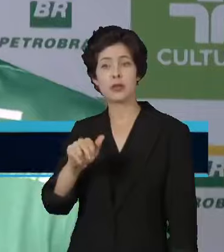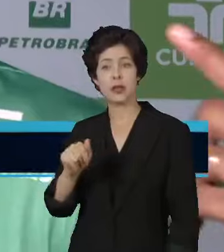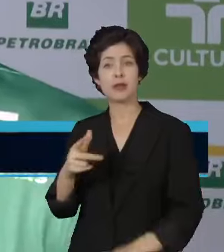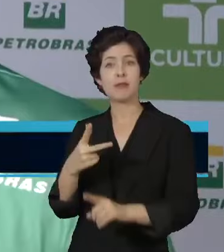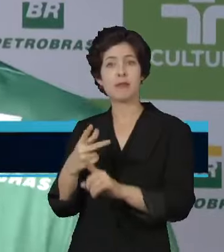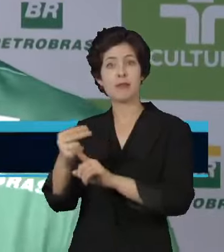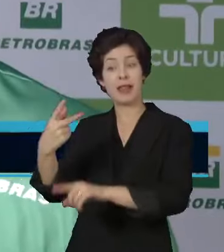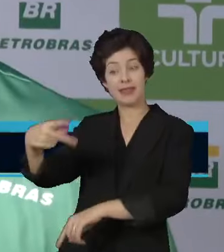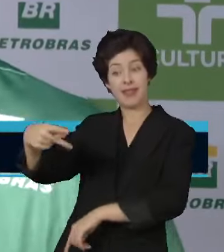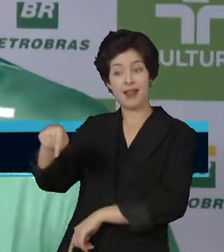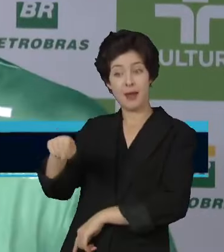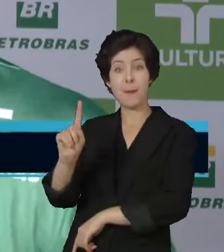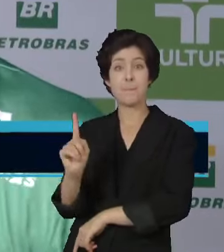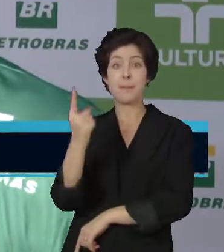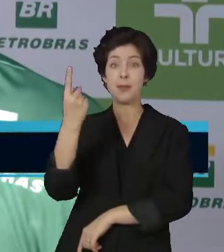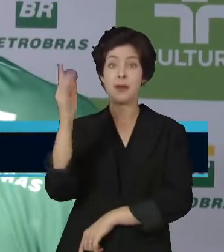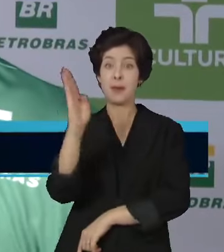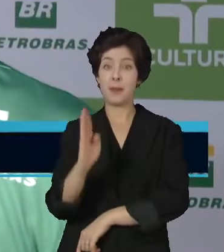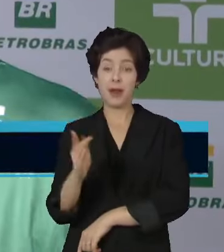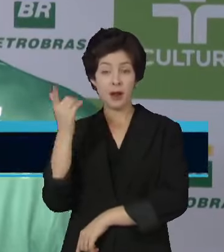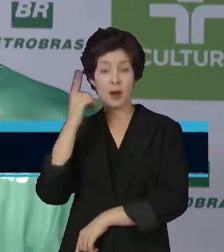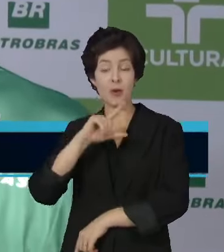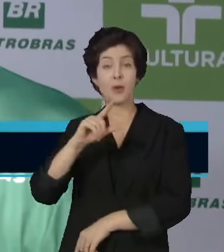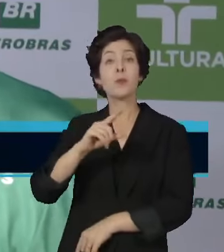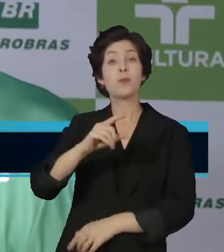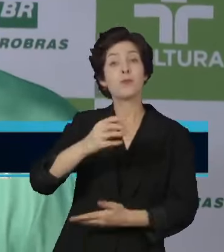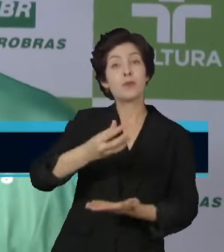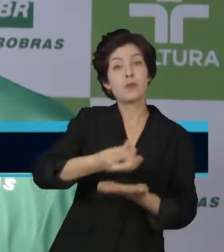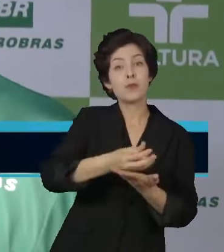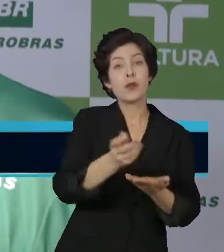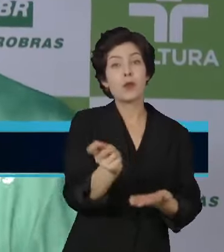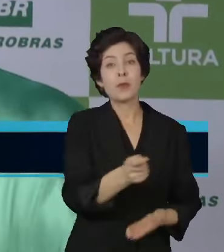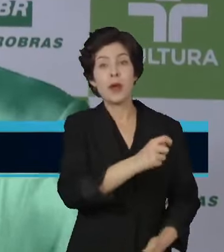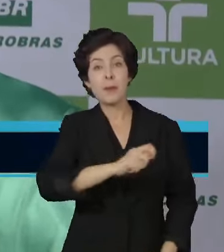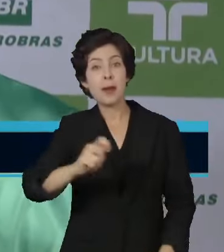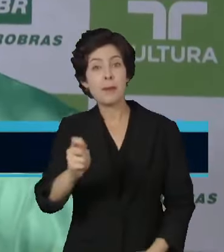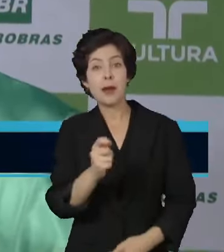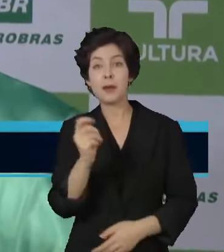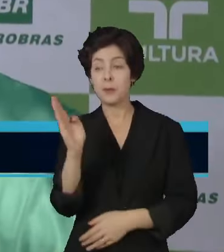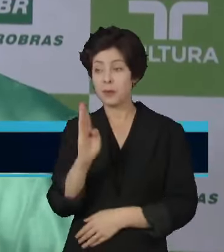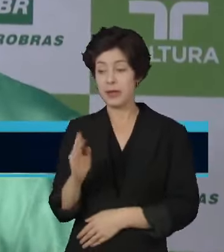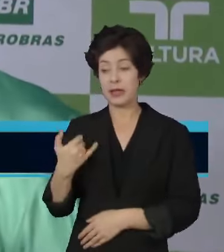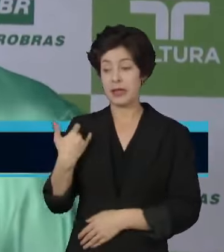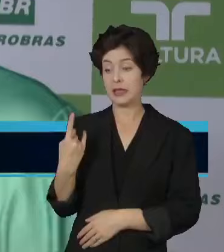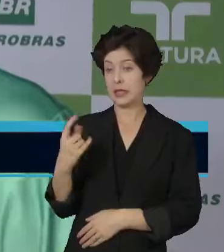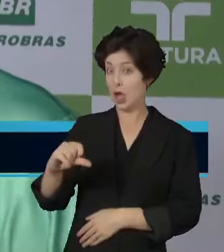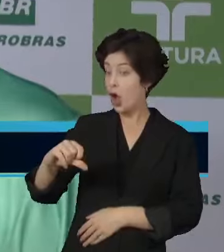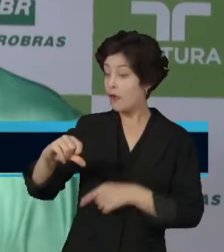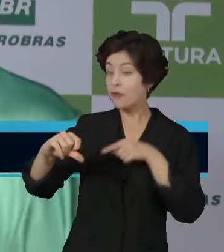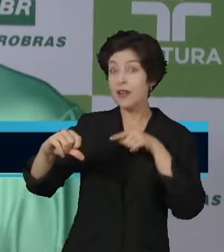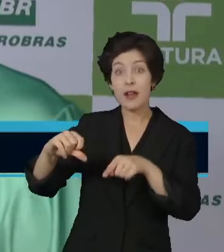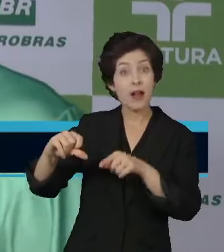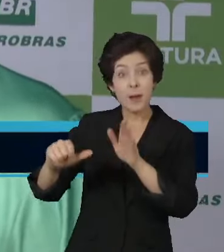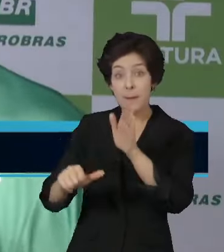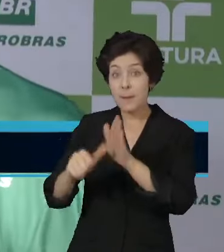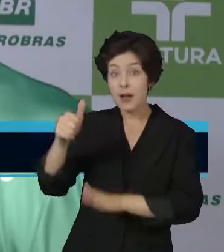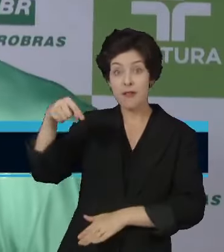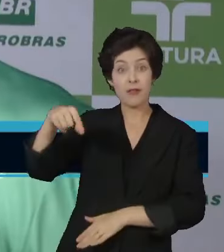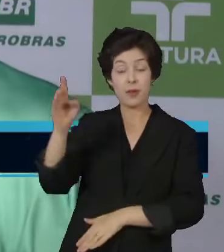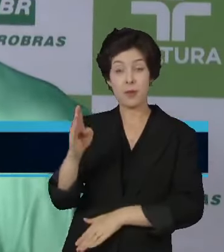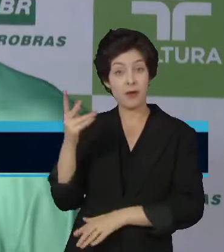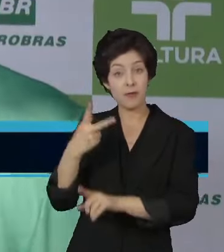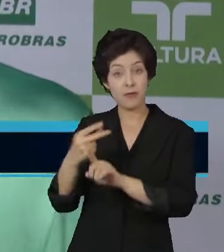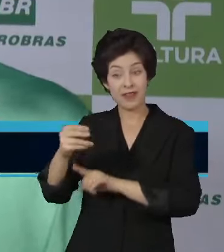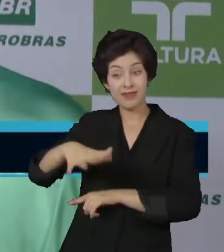delas. Foi a primeira brasileira a ganhar uma partida olímpica no badminton. Tem 19 anos, tem